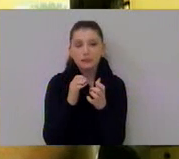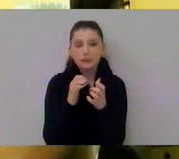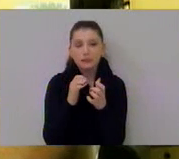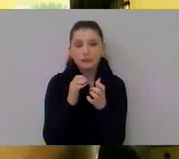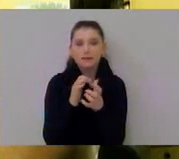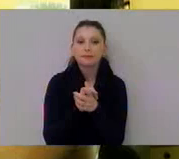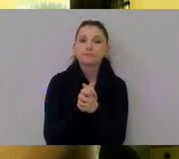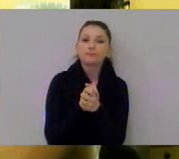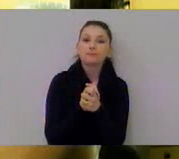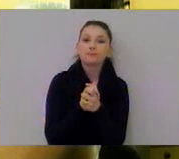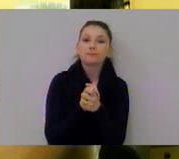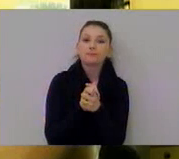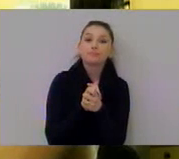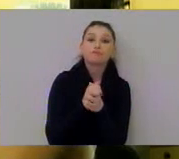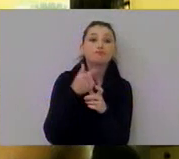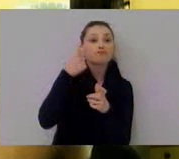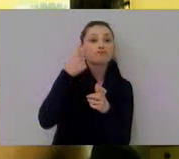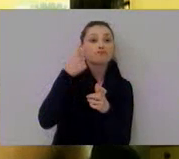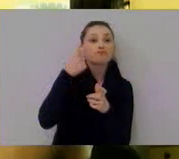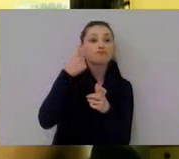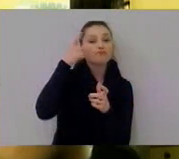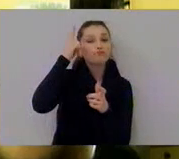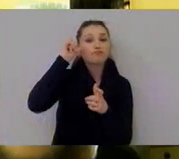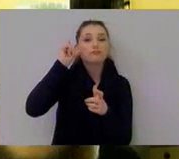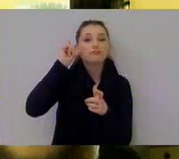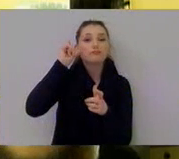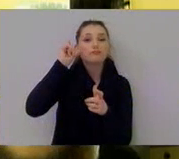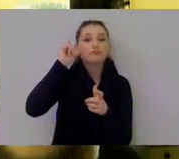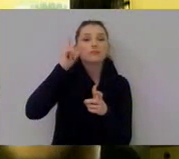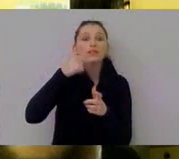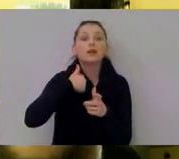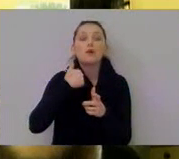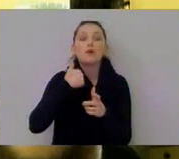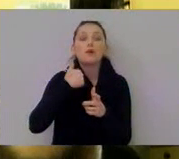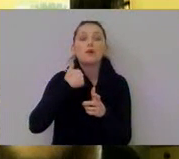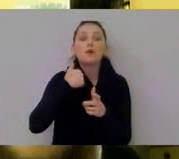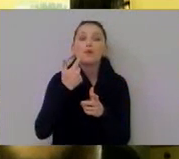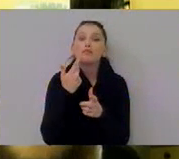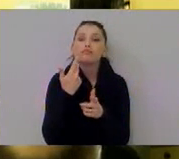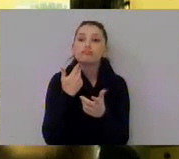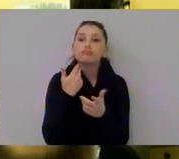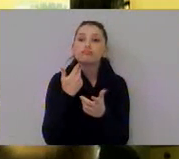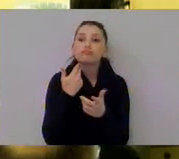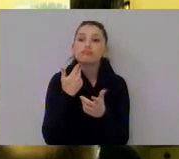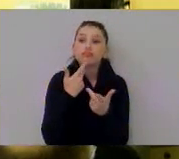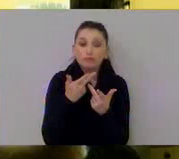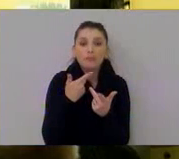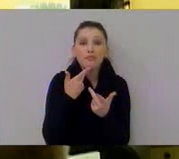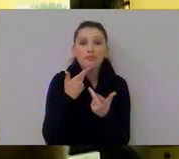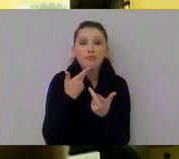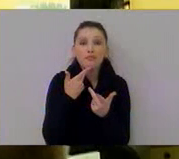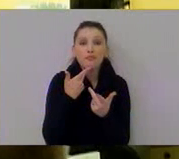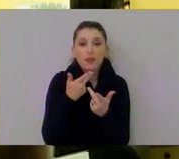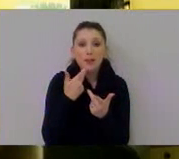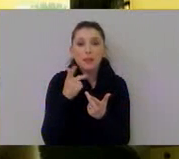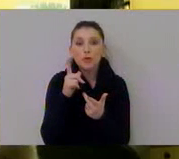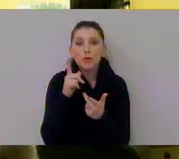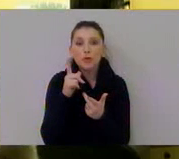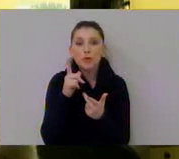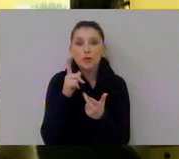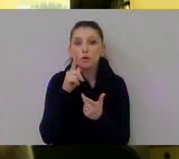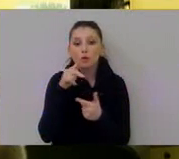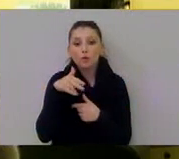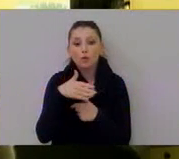Rio Criciúma, que encheu o bairro Paraíso. O